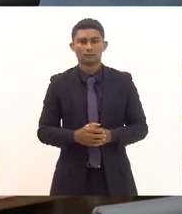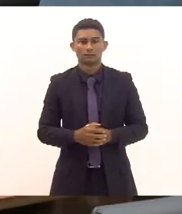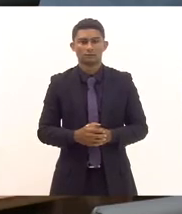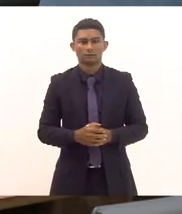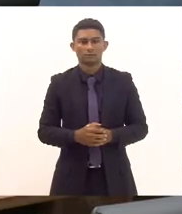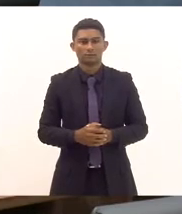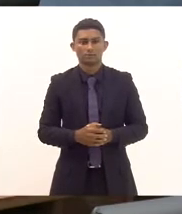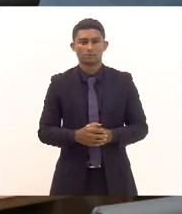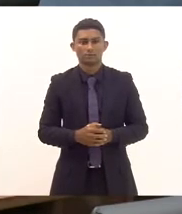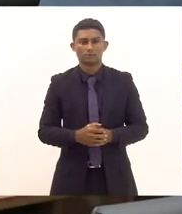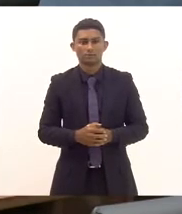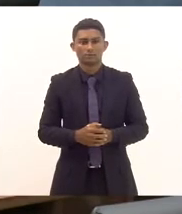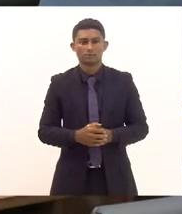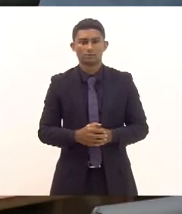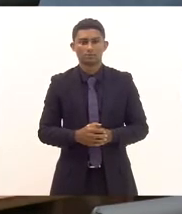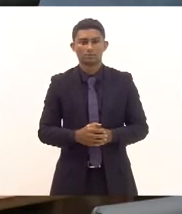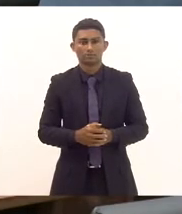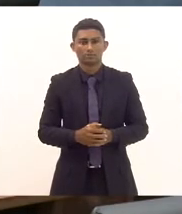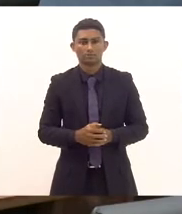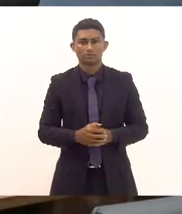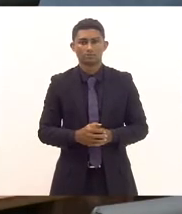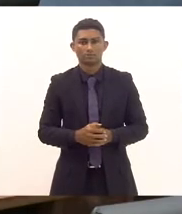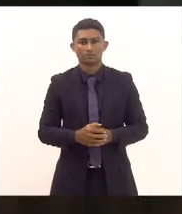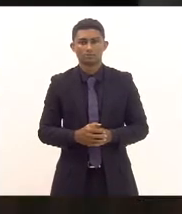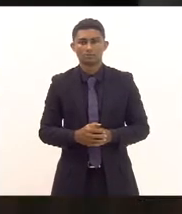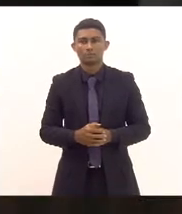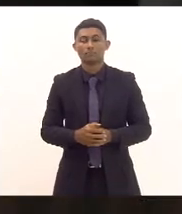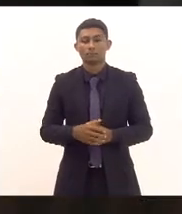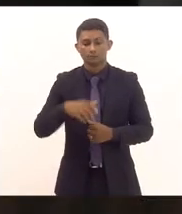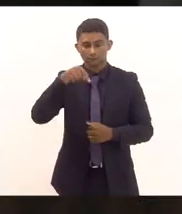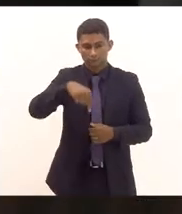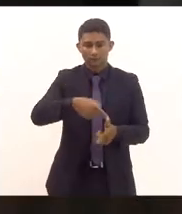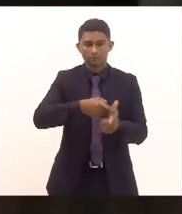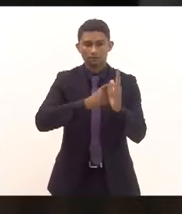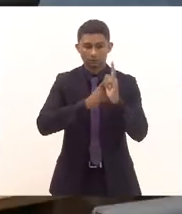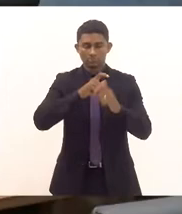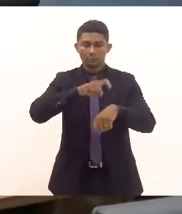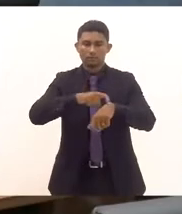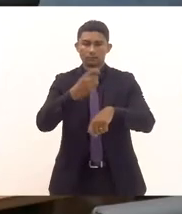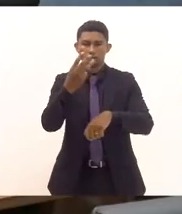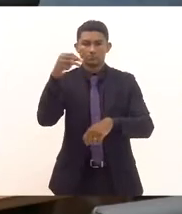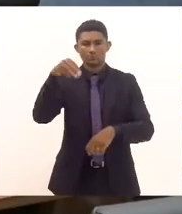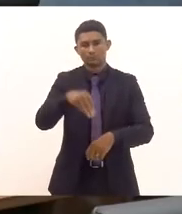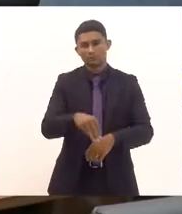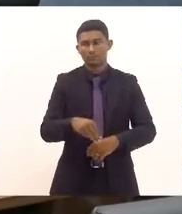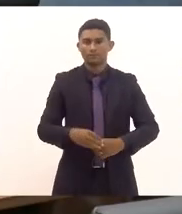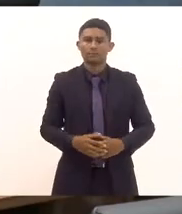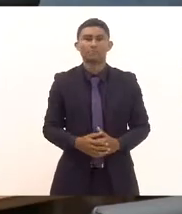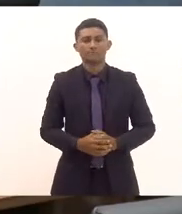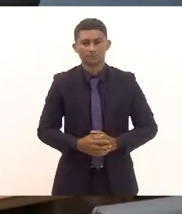E aí a presidência suspende o trabalho por 3 minutos